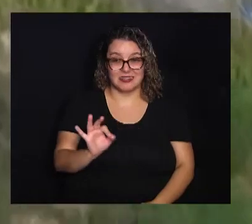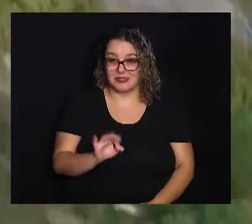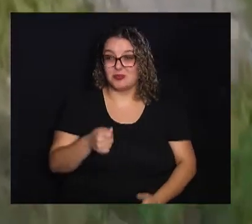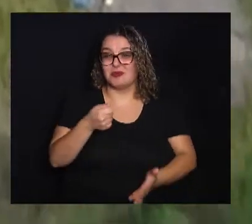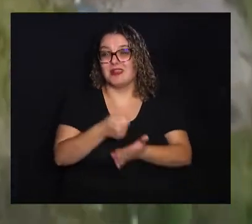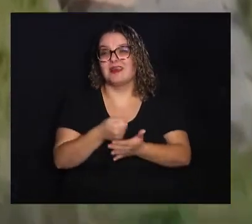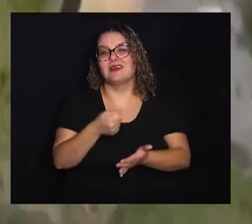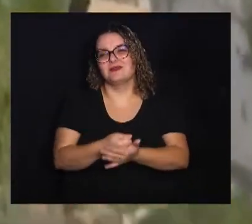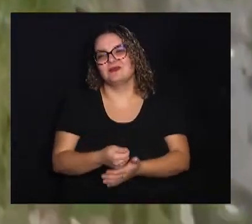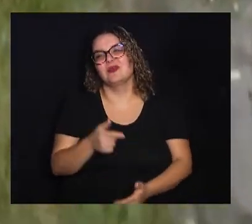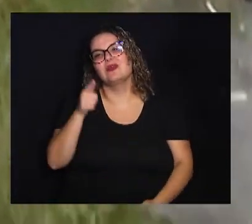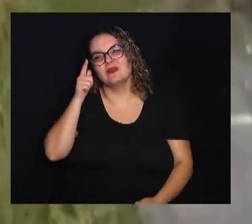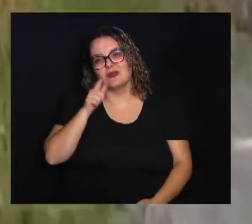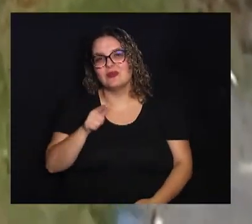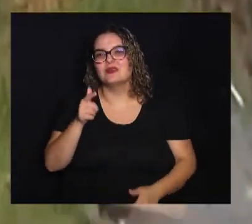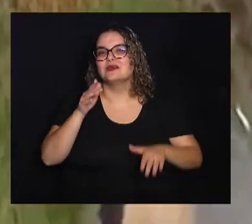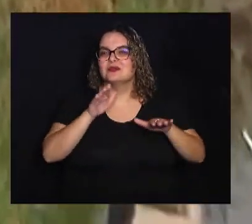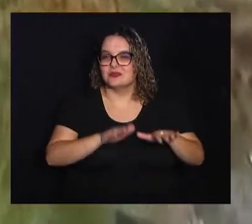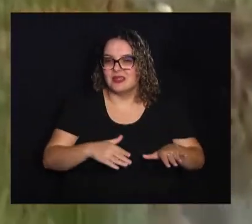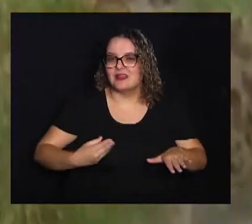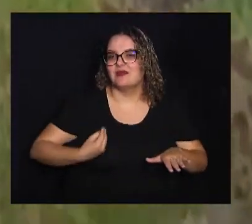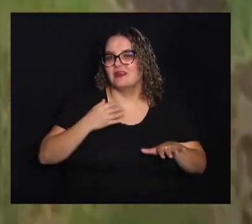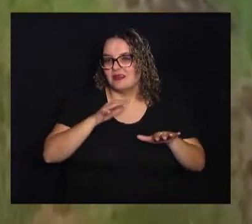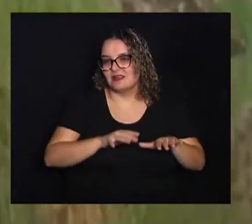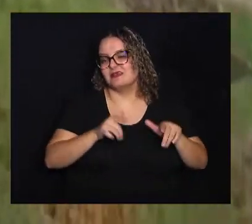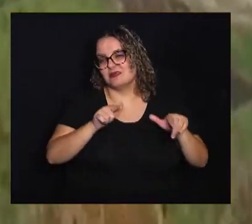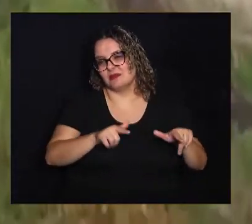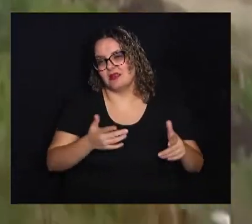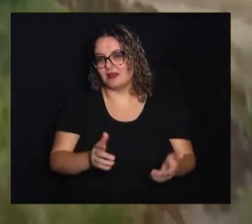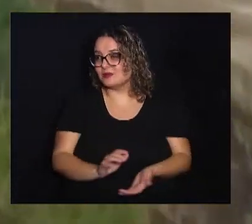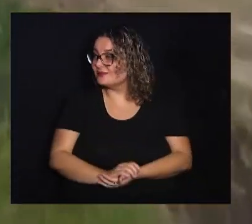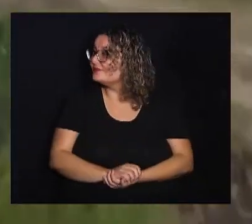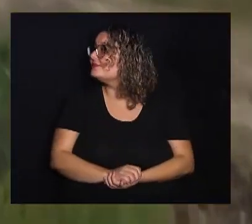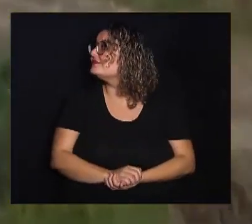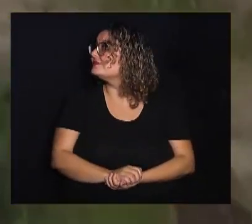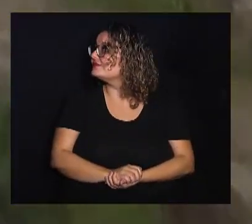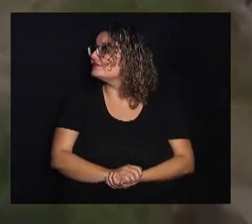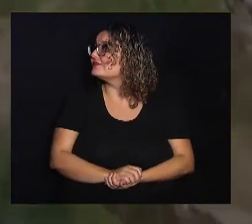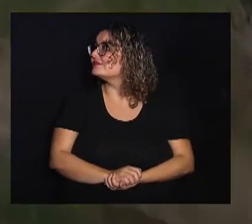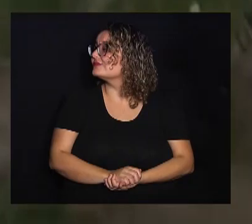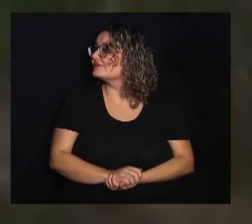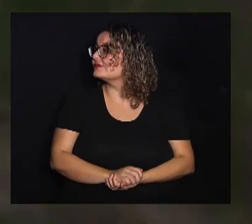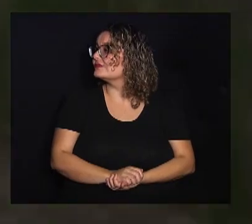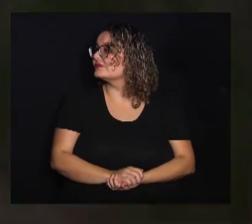de que vão poder continuar vivendo nesse espaço.